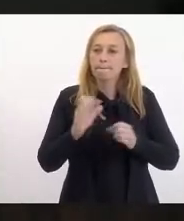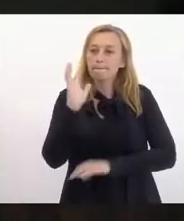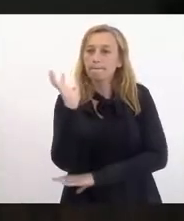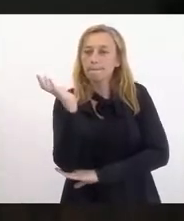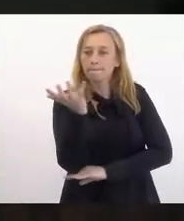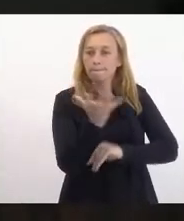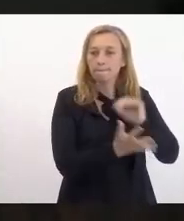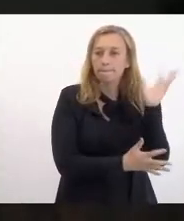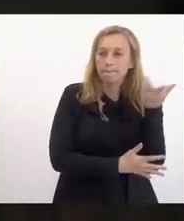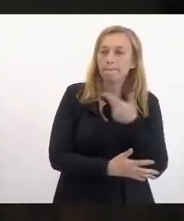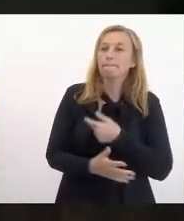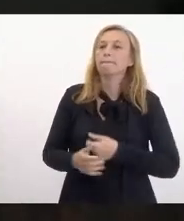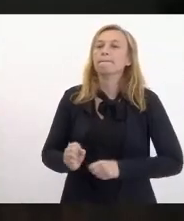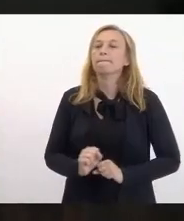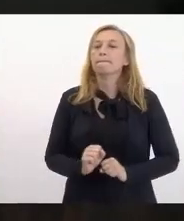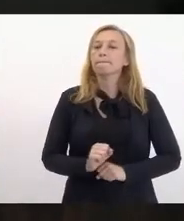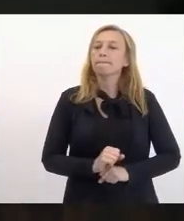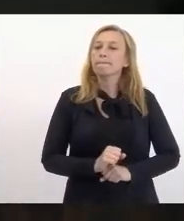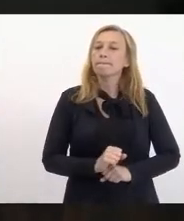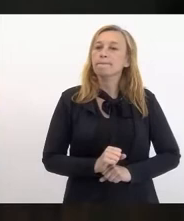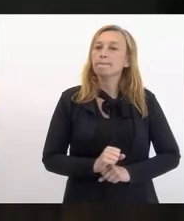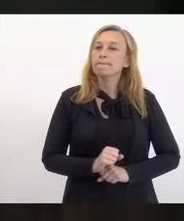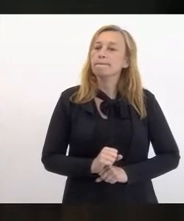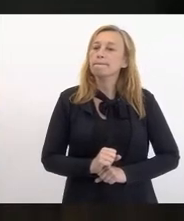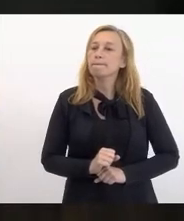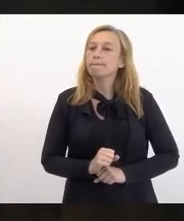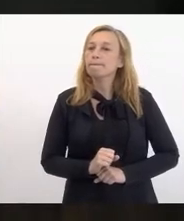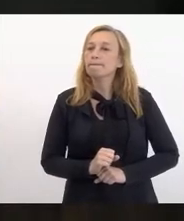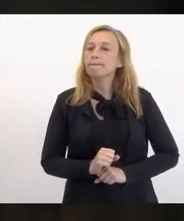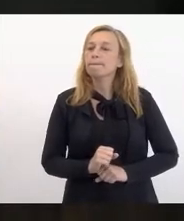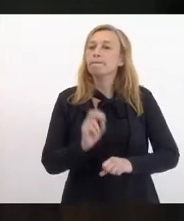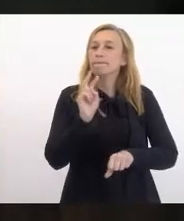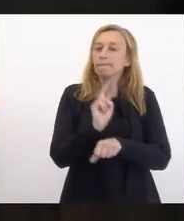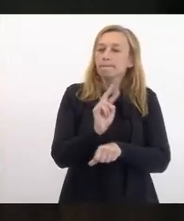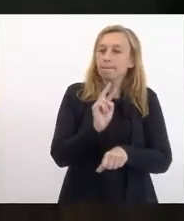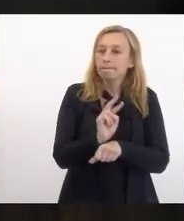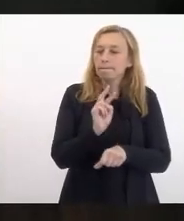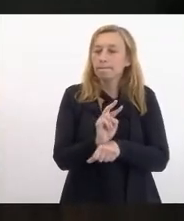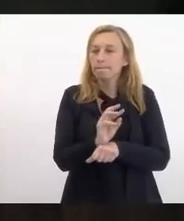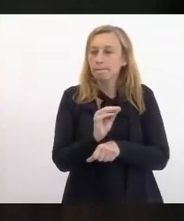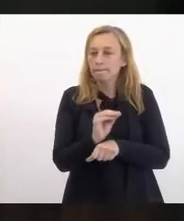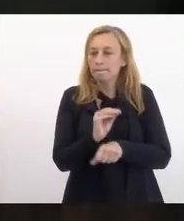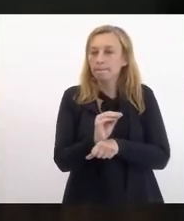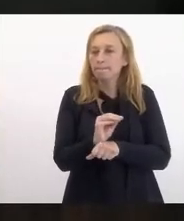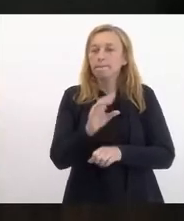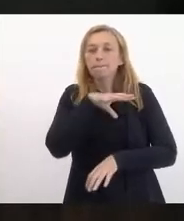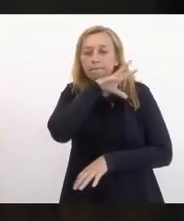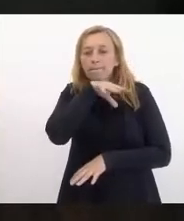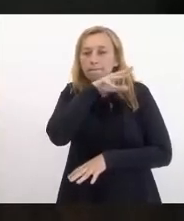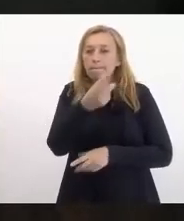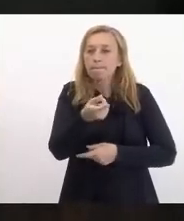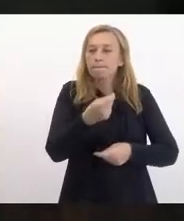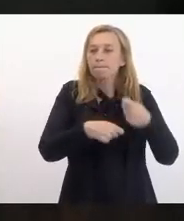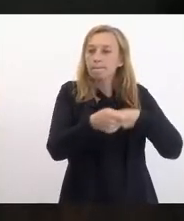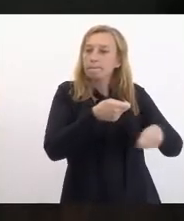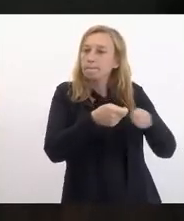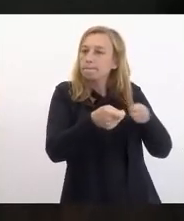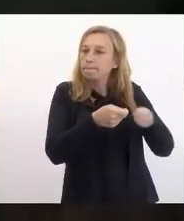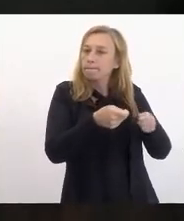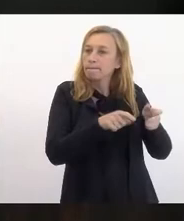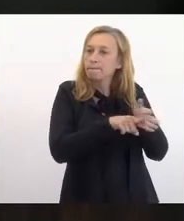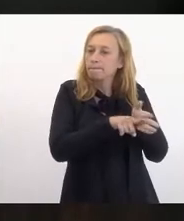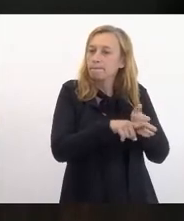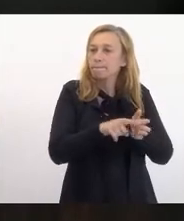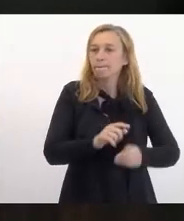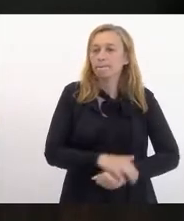Ambiente, de defesa do Meio Ambiente, de Defesa da Proteção Animal, de Economia, Indústria e Comércio, de Orçamento, Finanças, Fiscalização